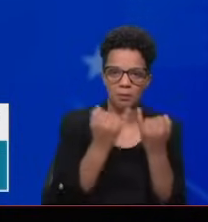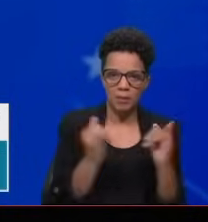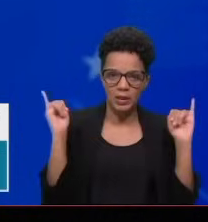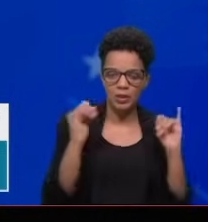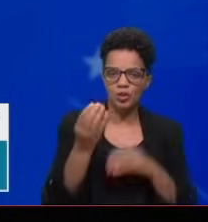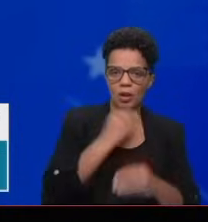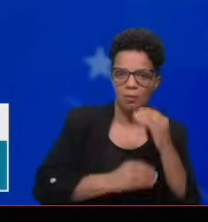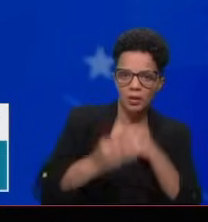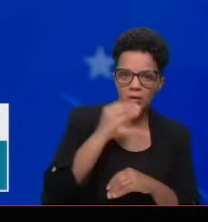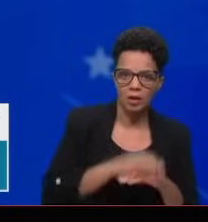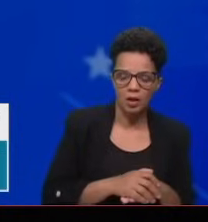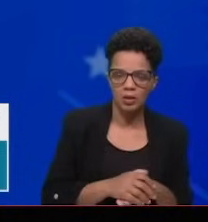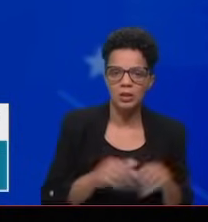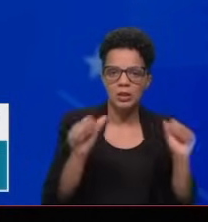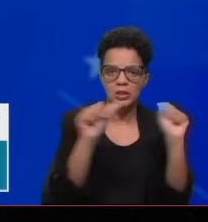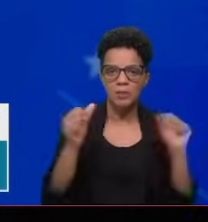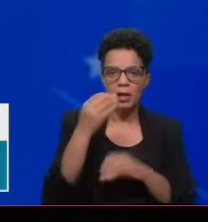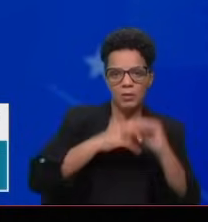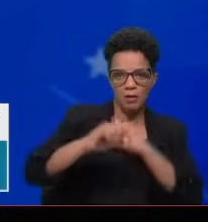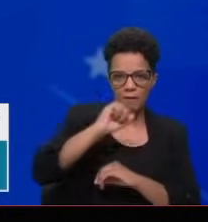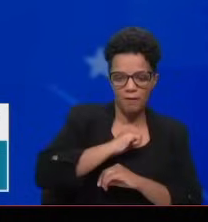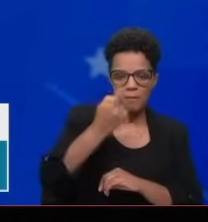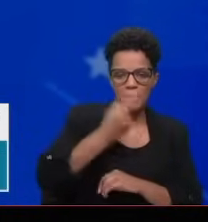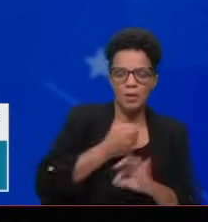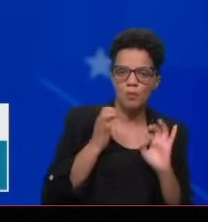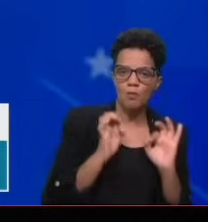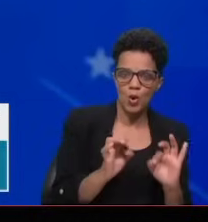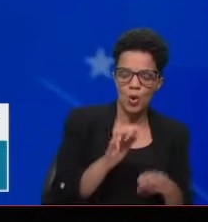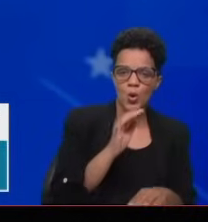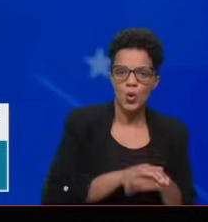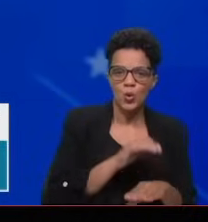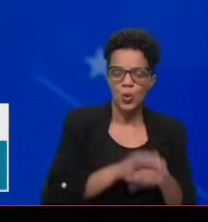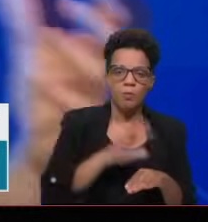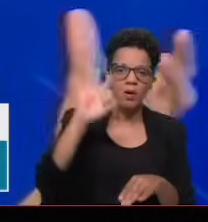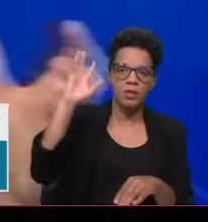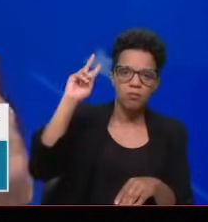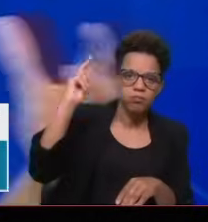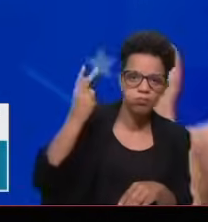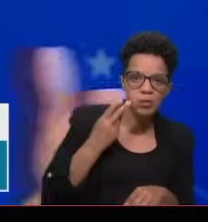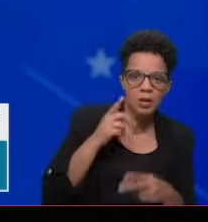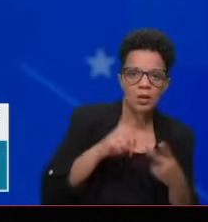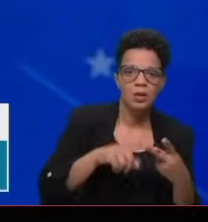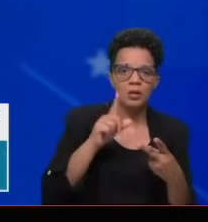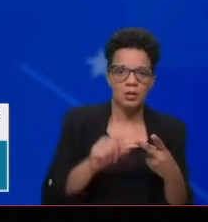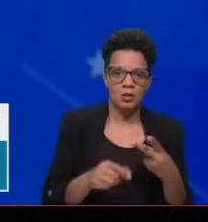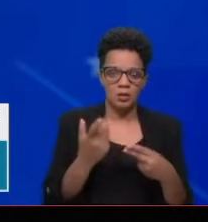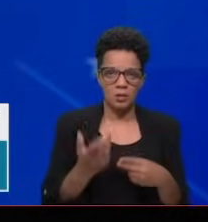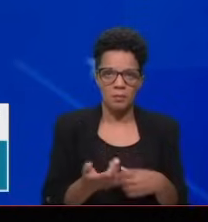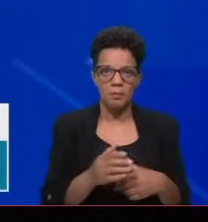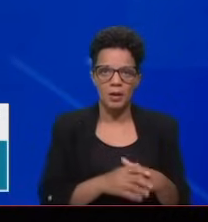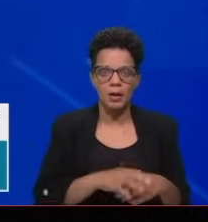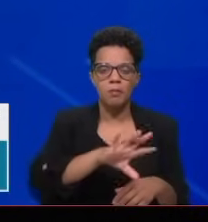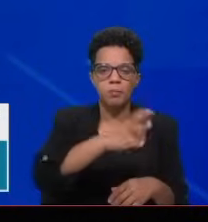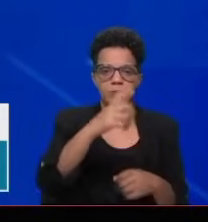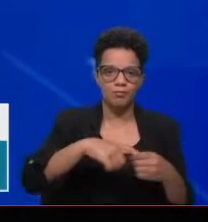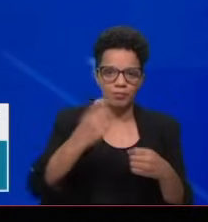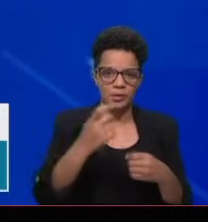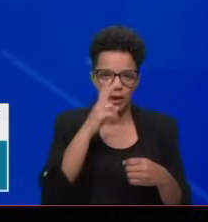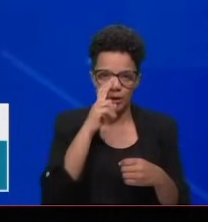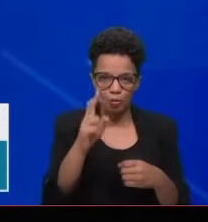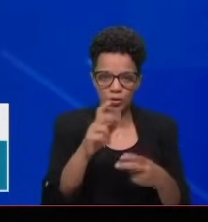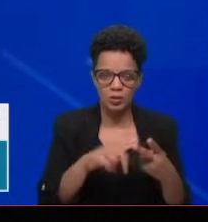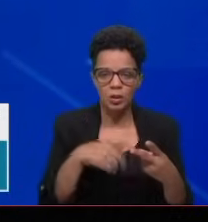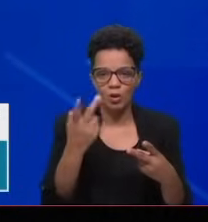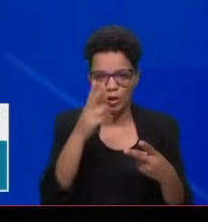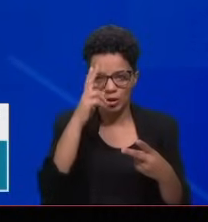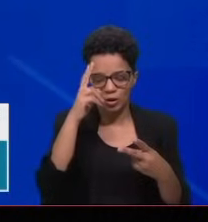alimentar os nossos sistemas alimentares T que estar preparados não só para a crise climática mas também para o afastamento dest destes países como a Rússia ou ou a